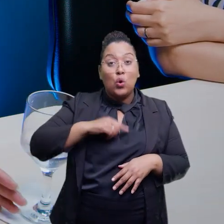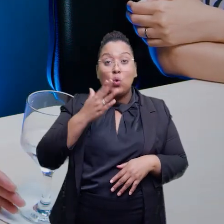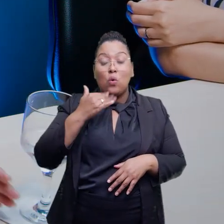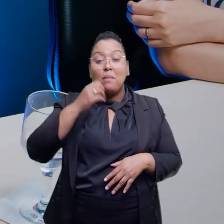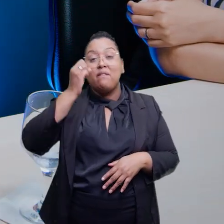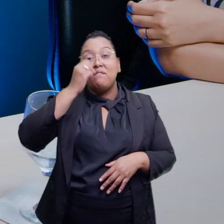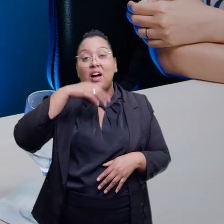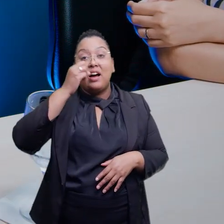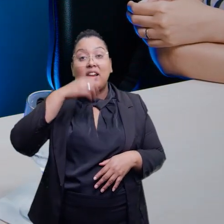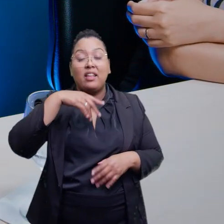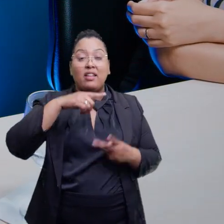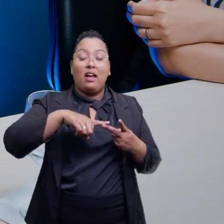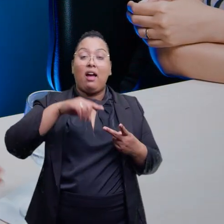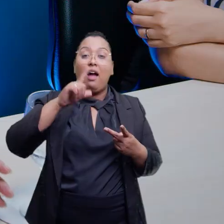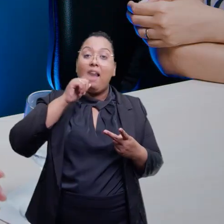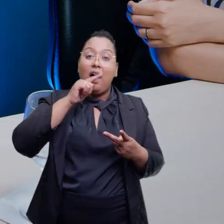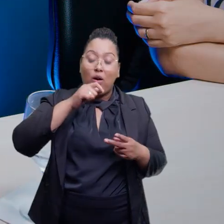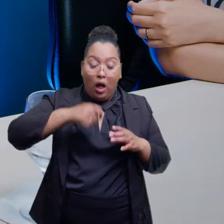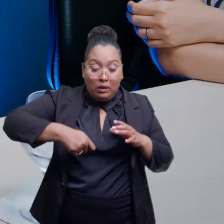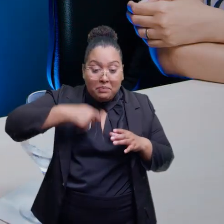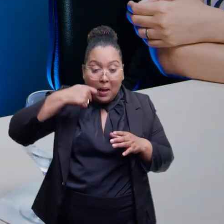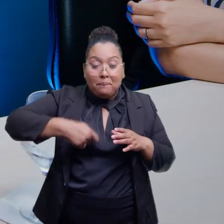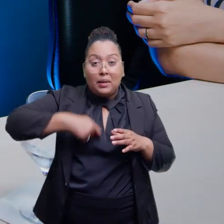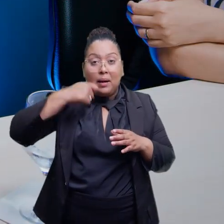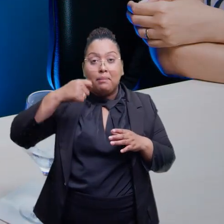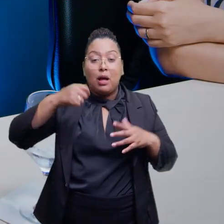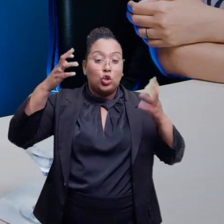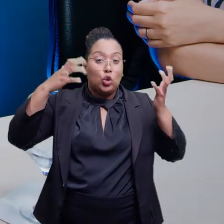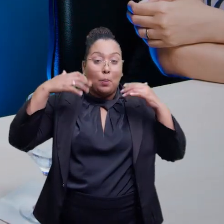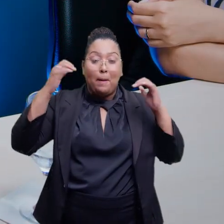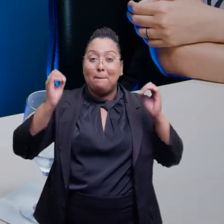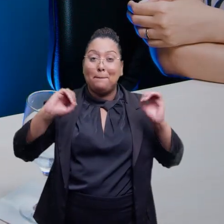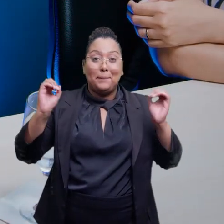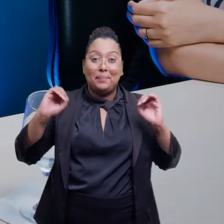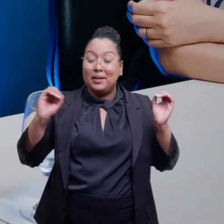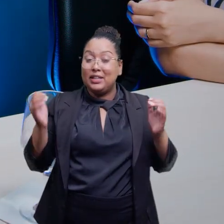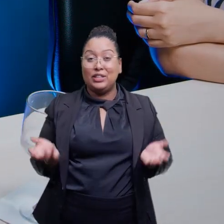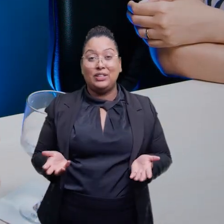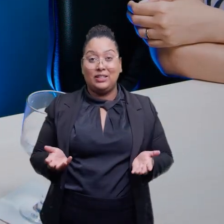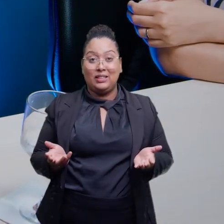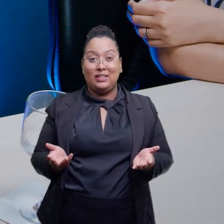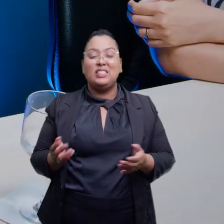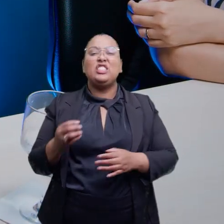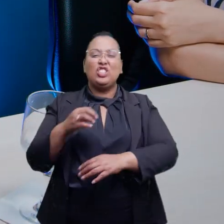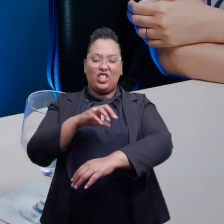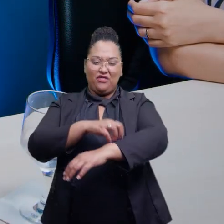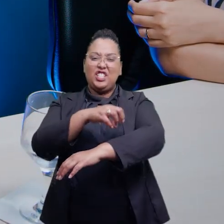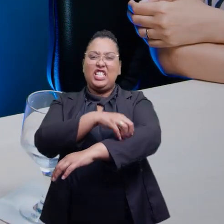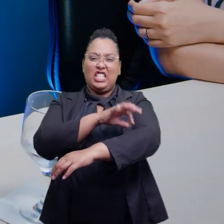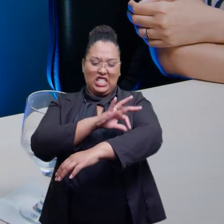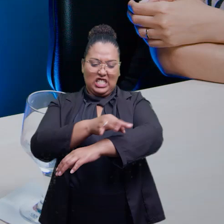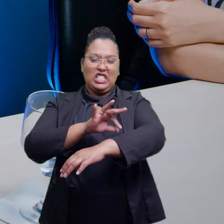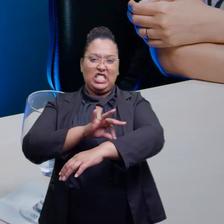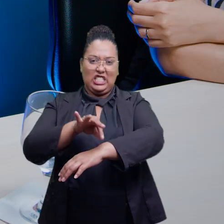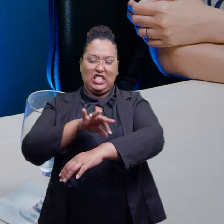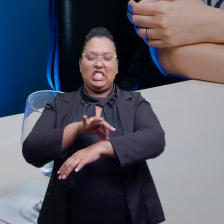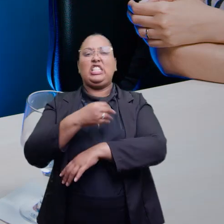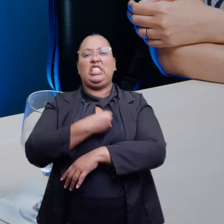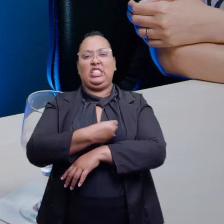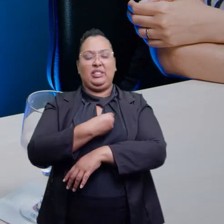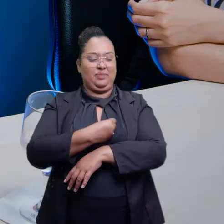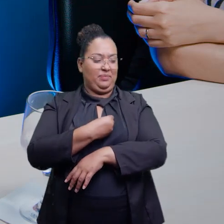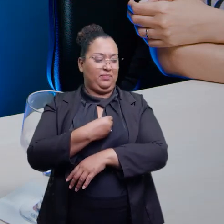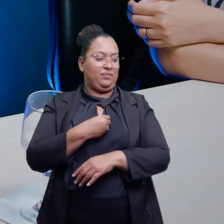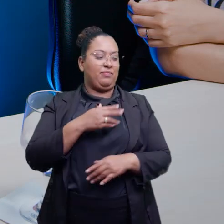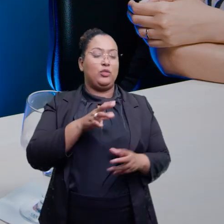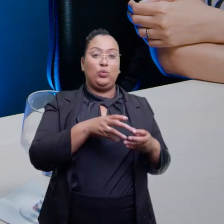só farinha com água para sustentar, não tomava banho, igual você disse, tinha feridas no corpo, né? Então foi